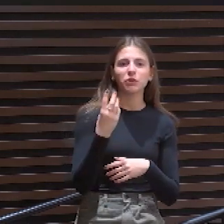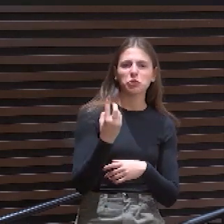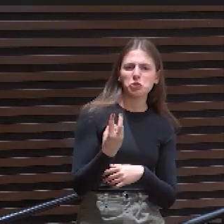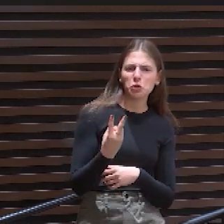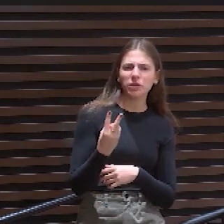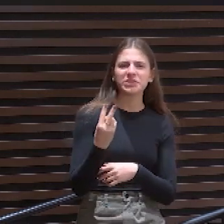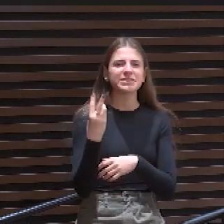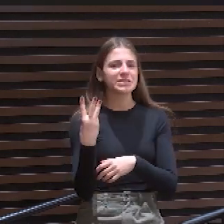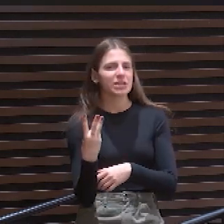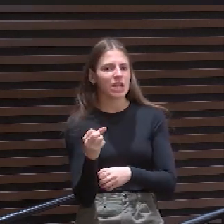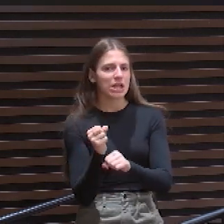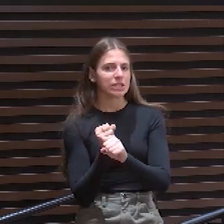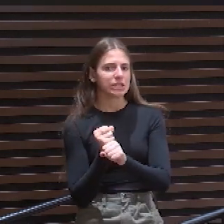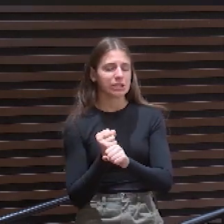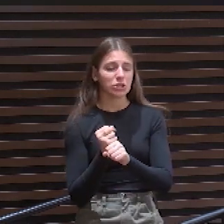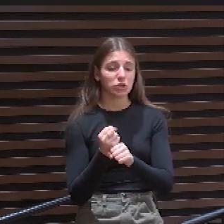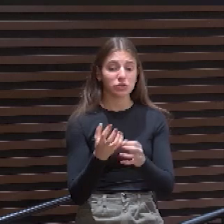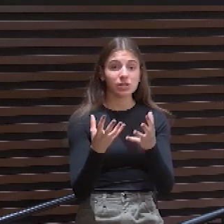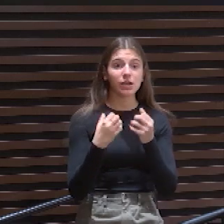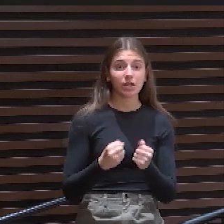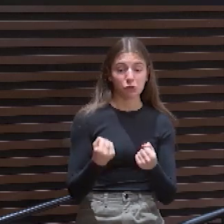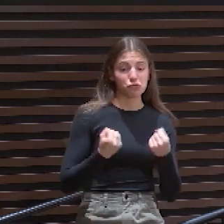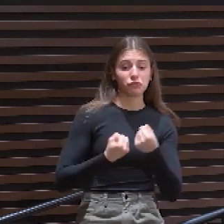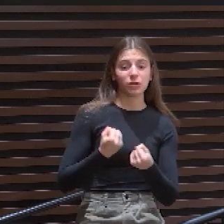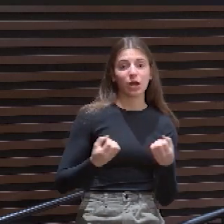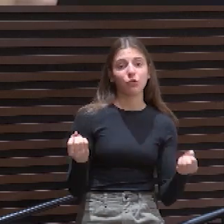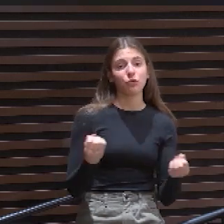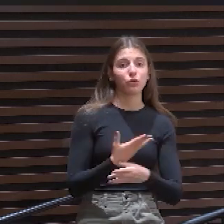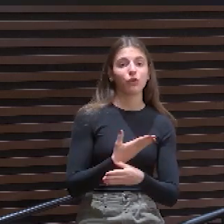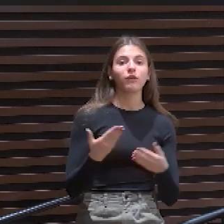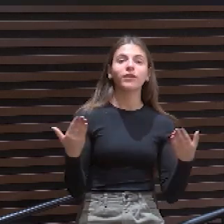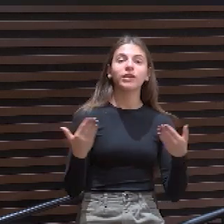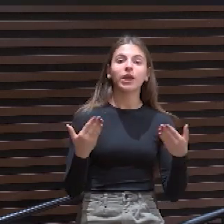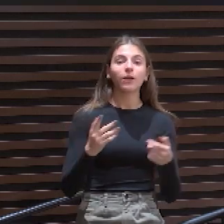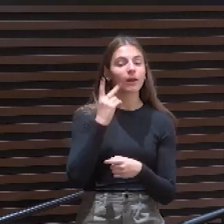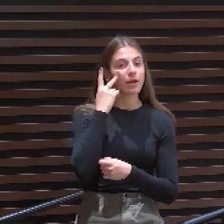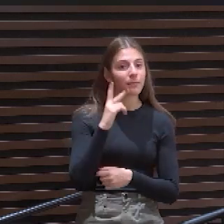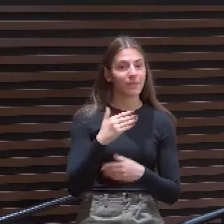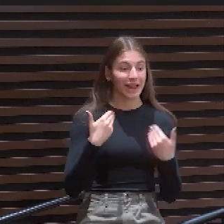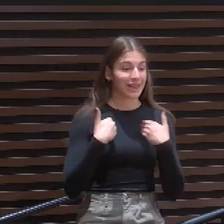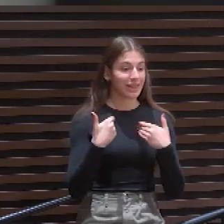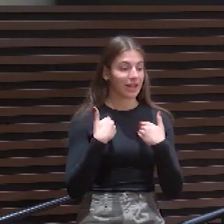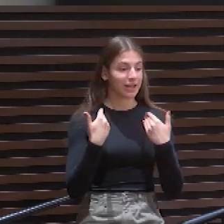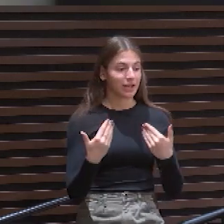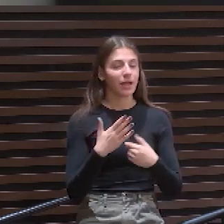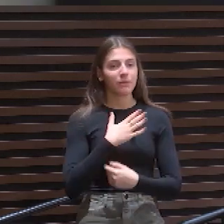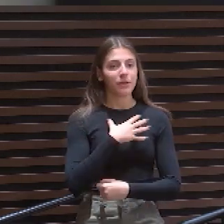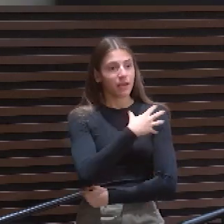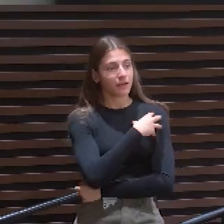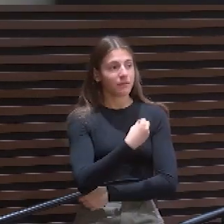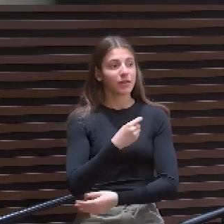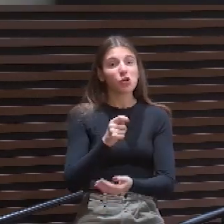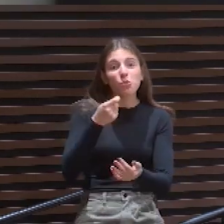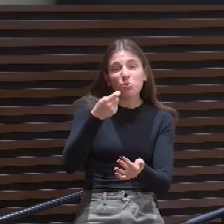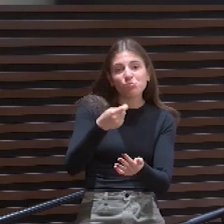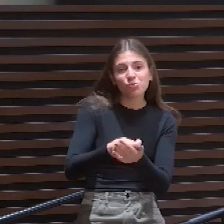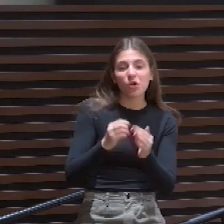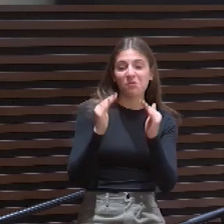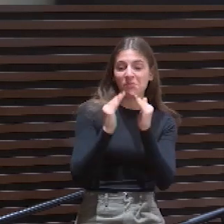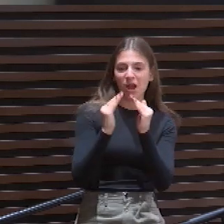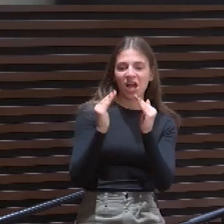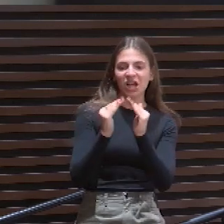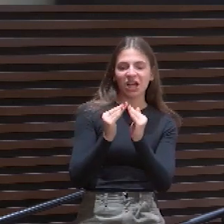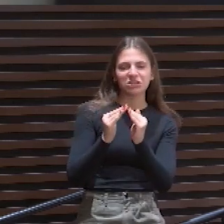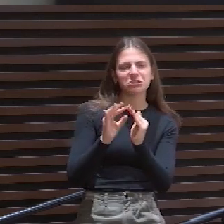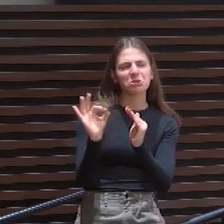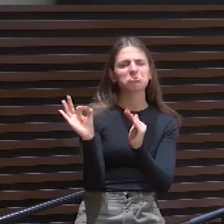para ela. Uau, é. E agora, para alegrar a minha filha, ele comprou uma casa num condomínio.